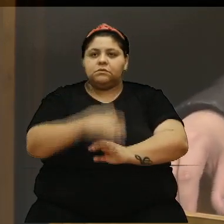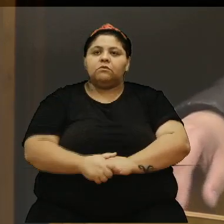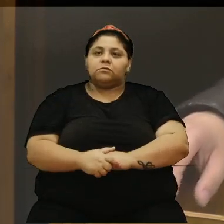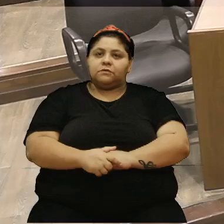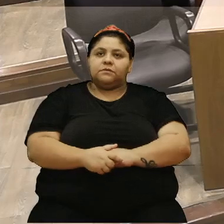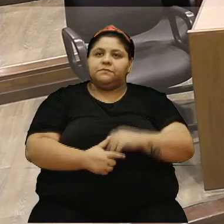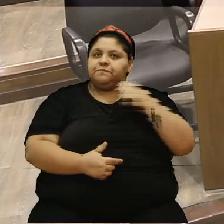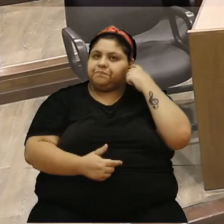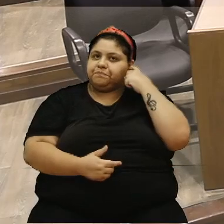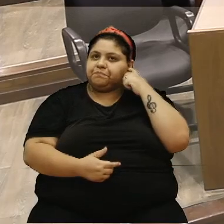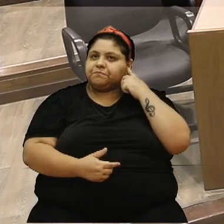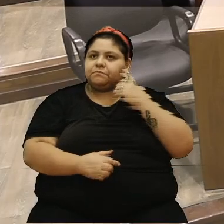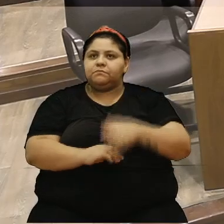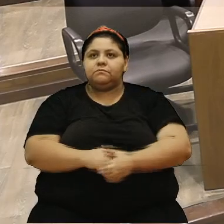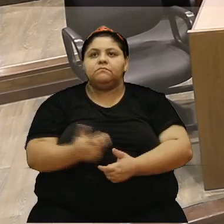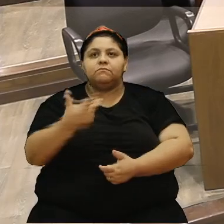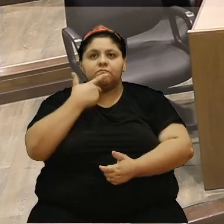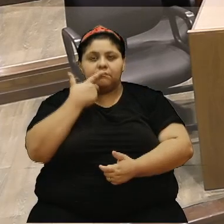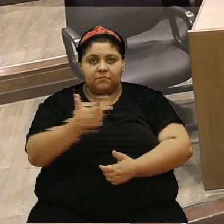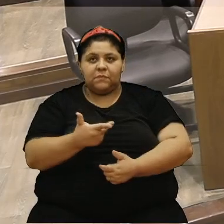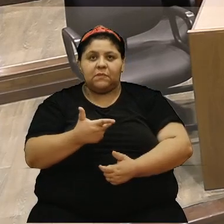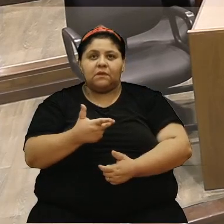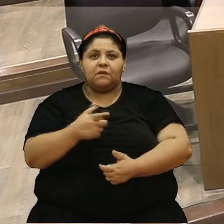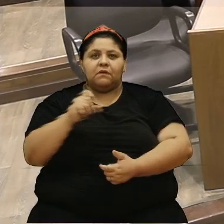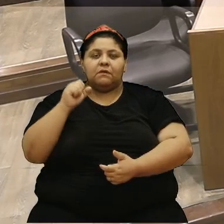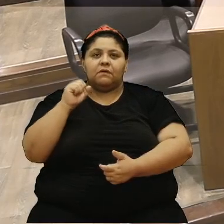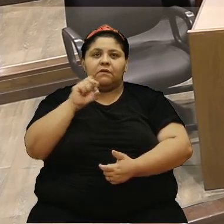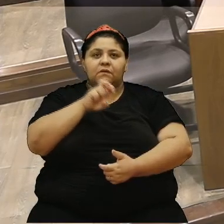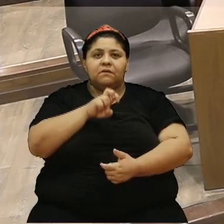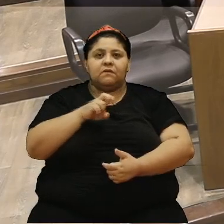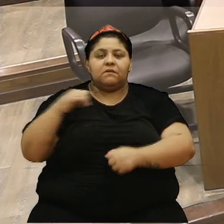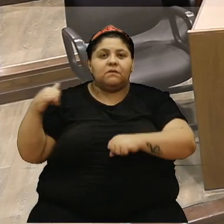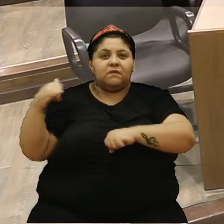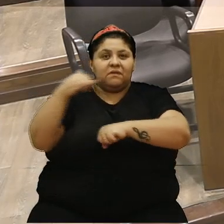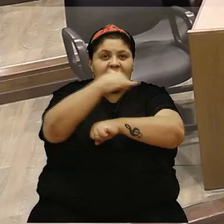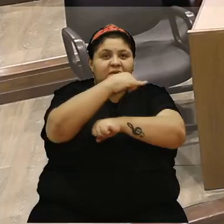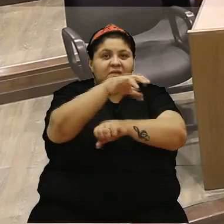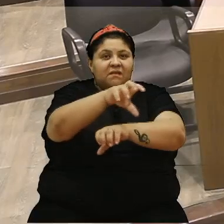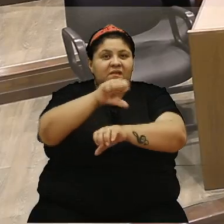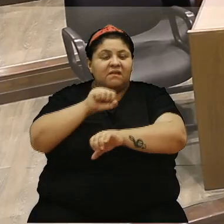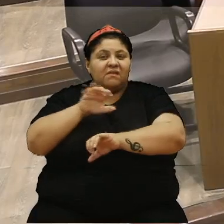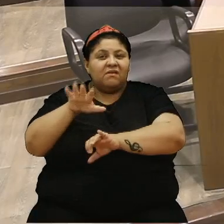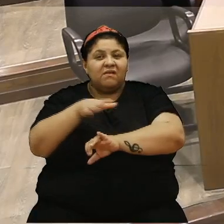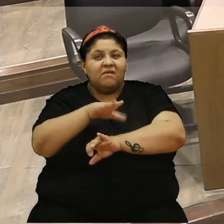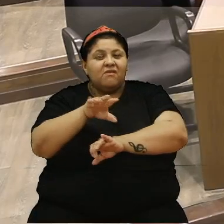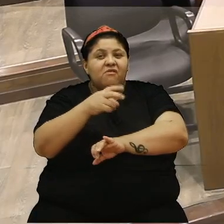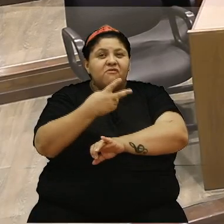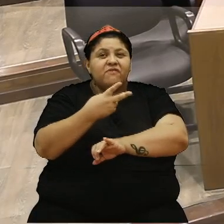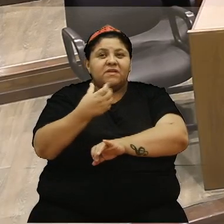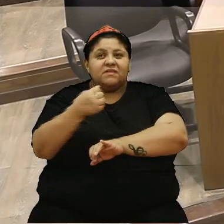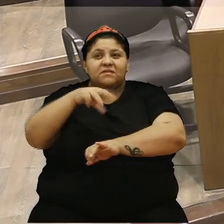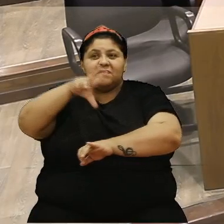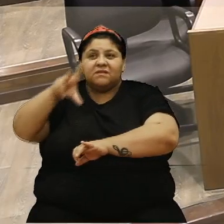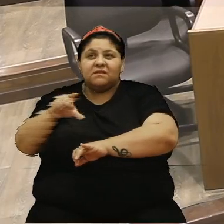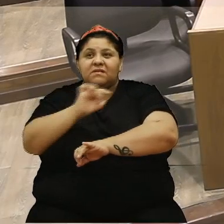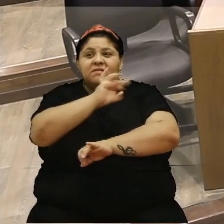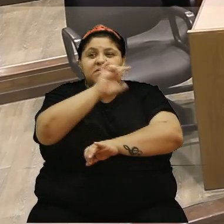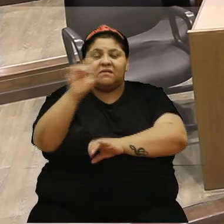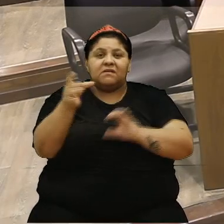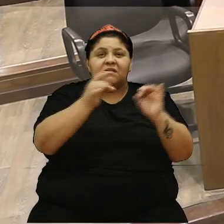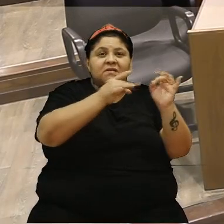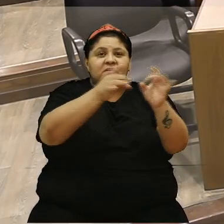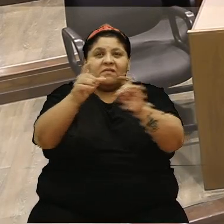parabenizar pelo tema. Eu só queria recordar que o Rio Grande do Sul tinha 5 aeronaves de resgate avaliadas em 26 milhões cada uma e foram vendidas pelo